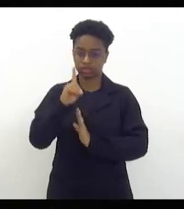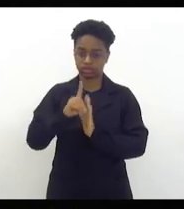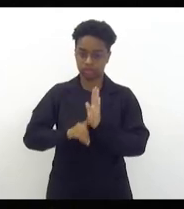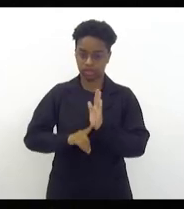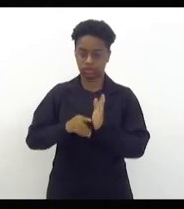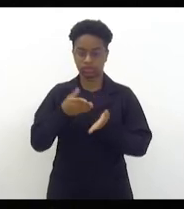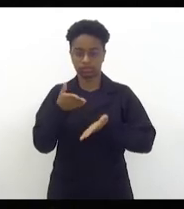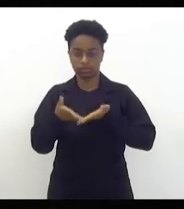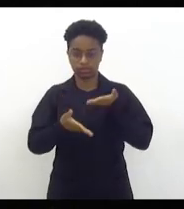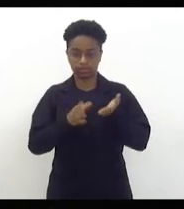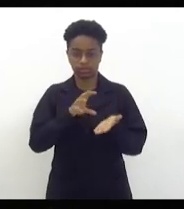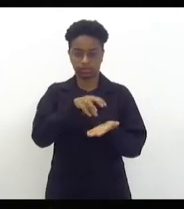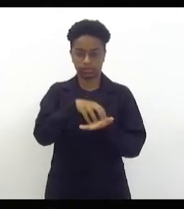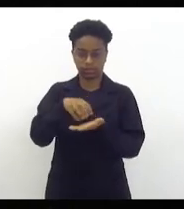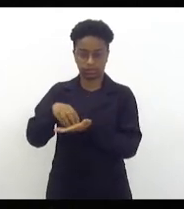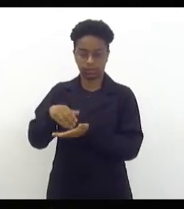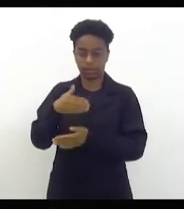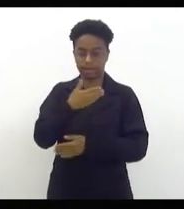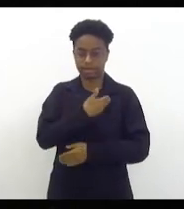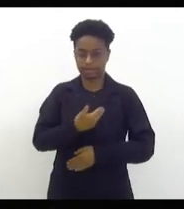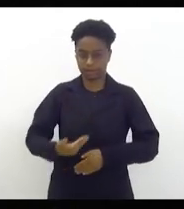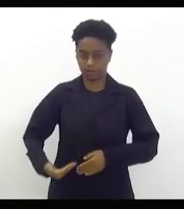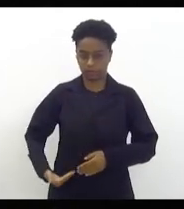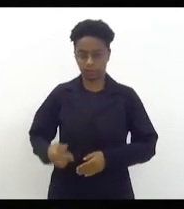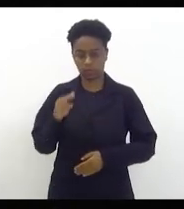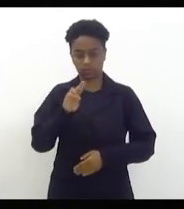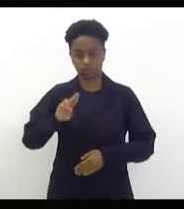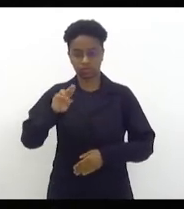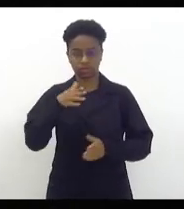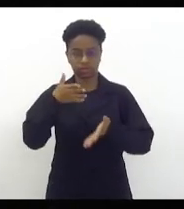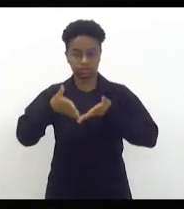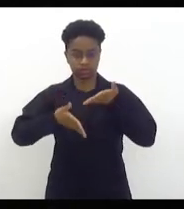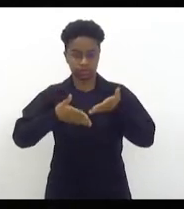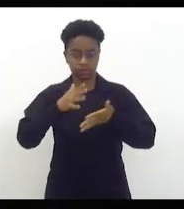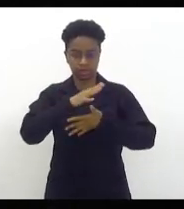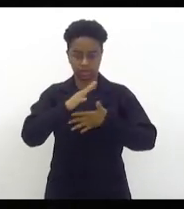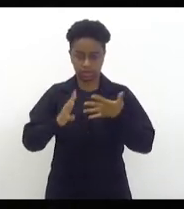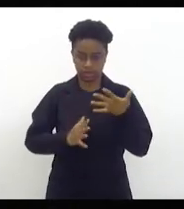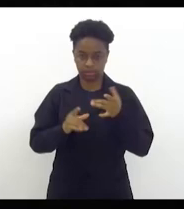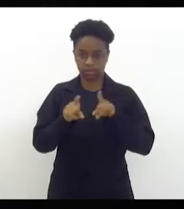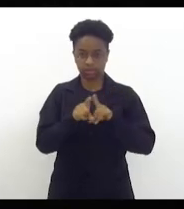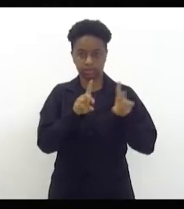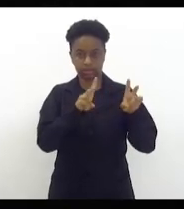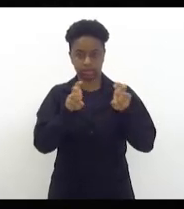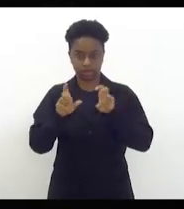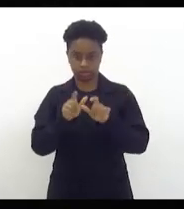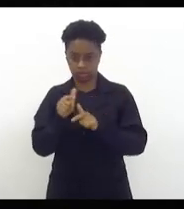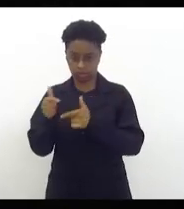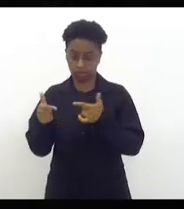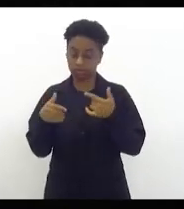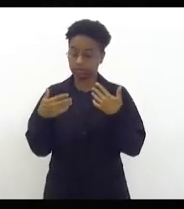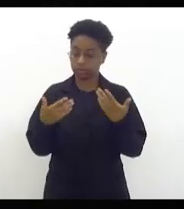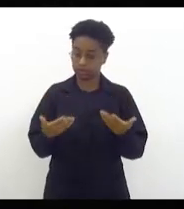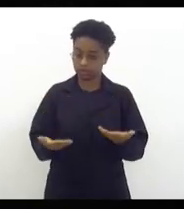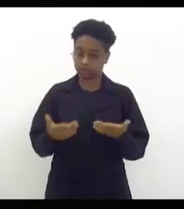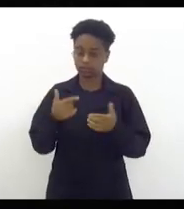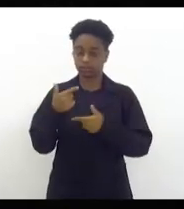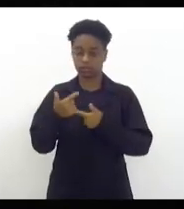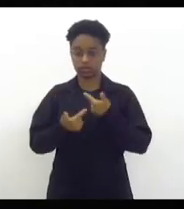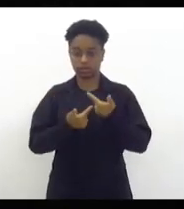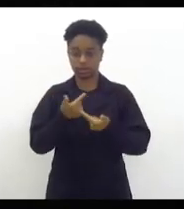repartições públicas estaduais por meio da língua brasileira de sinais e da outras providências. E, nesse sentido, trabalhando